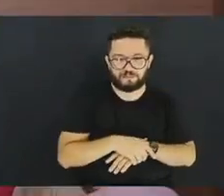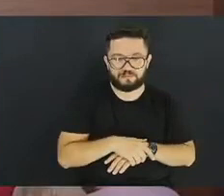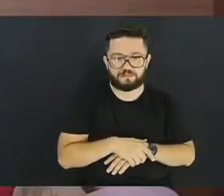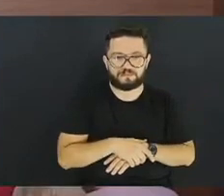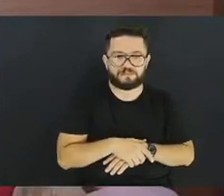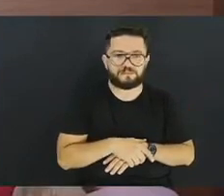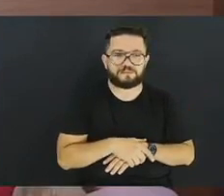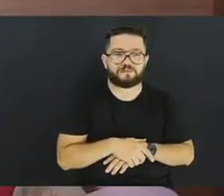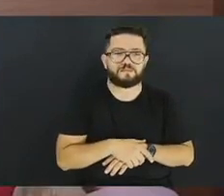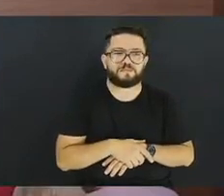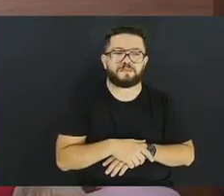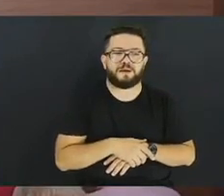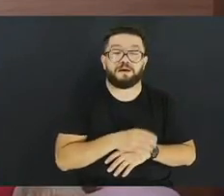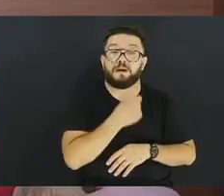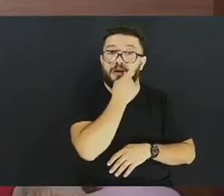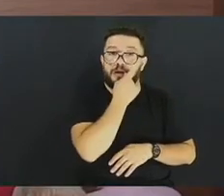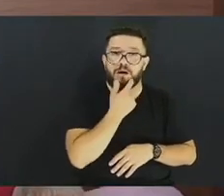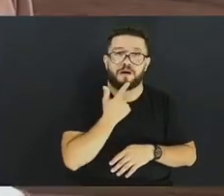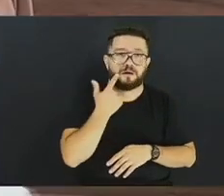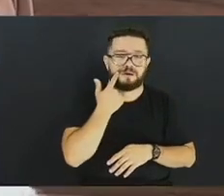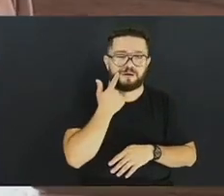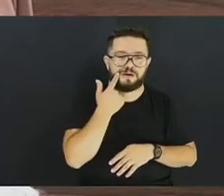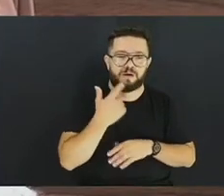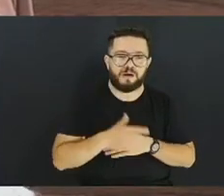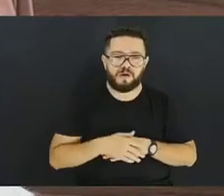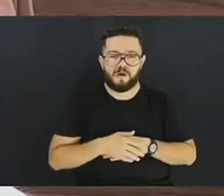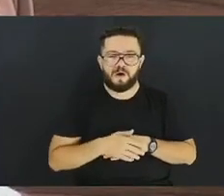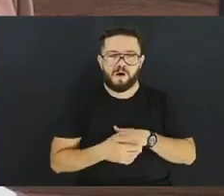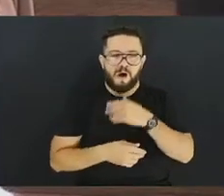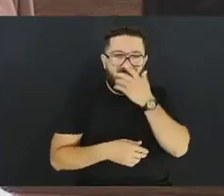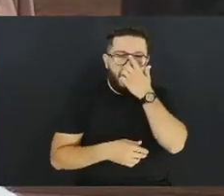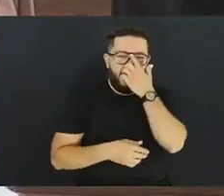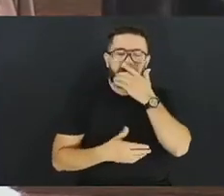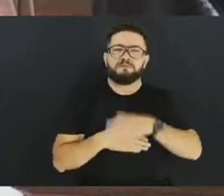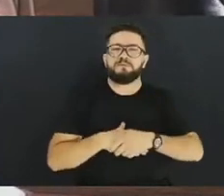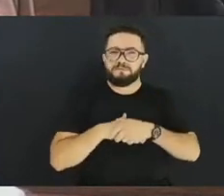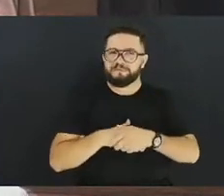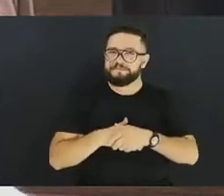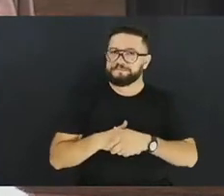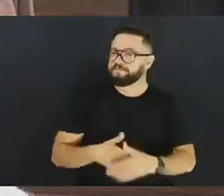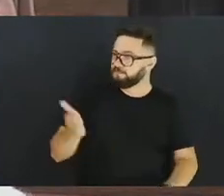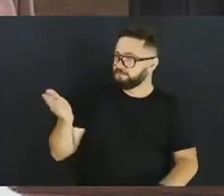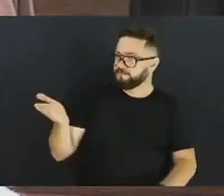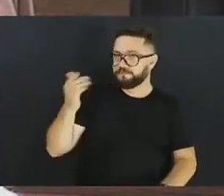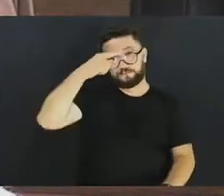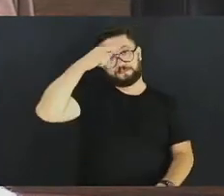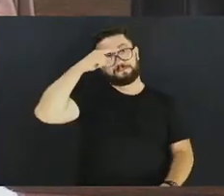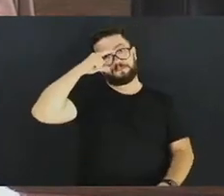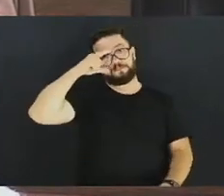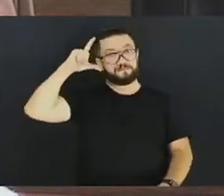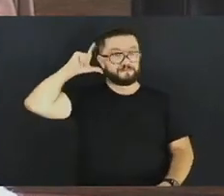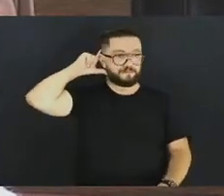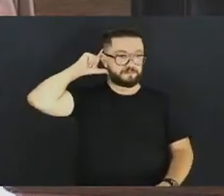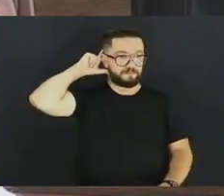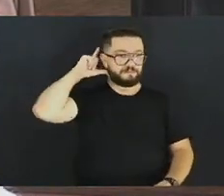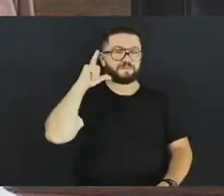palavra. Obrigada, presidente, pela concessão da palavra. Cumprimento o vereador Hernani por trazer aqui o professor Flávio para falar